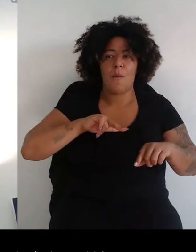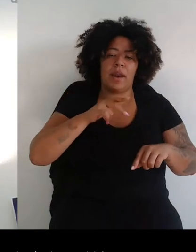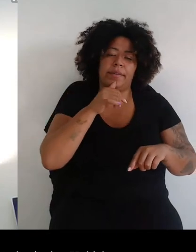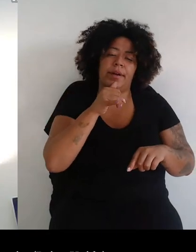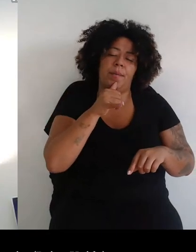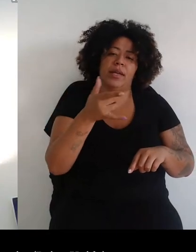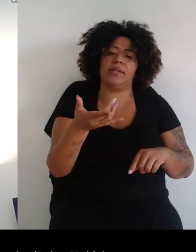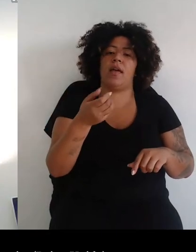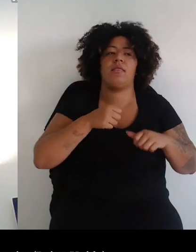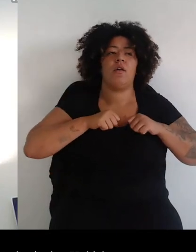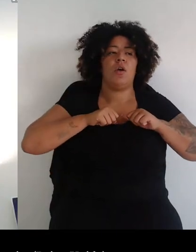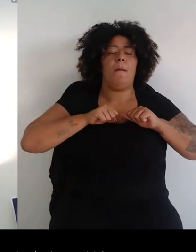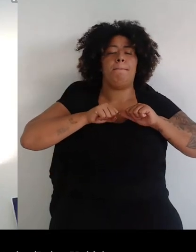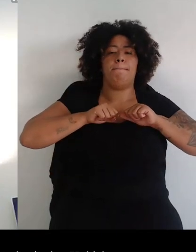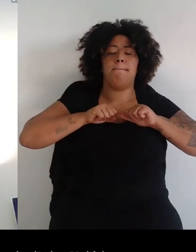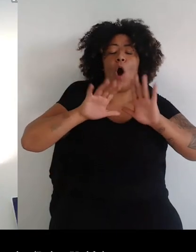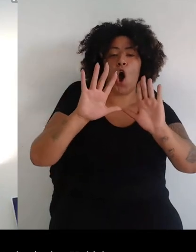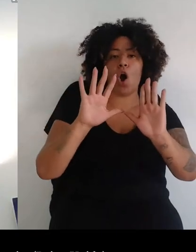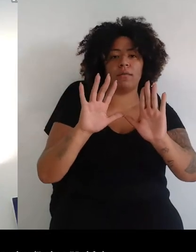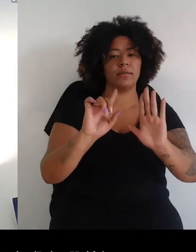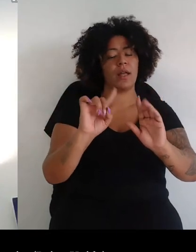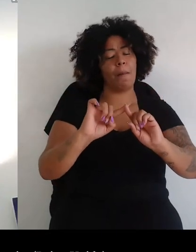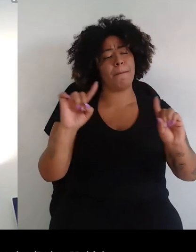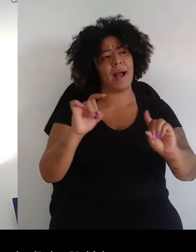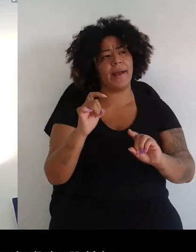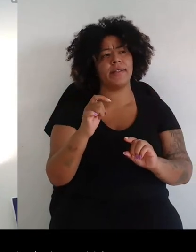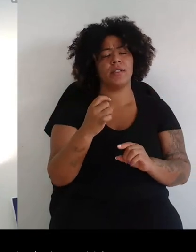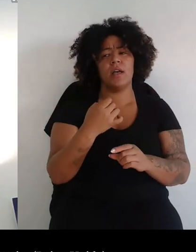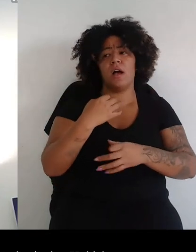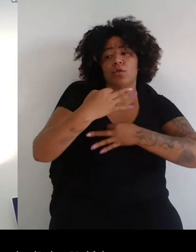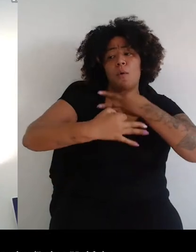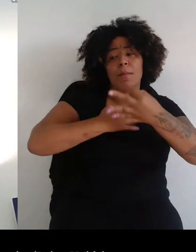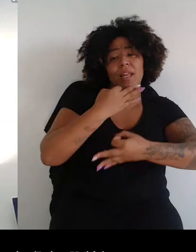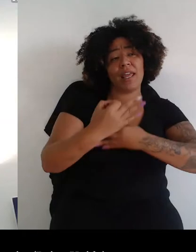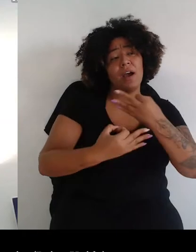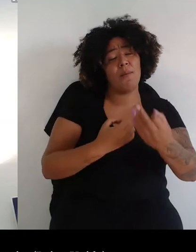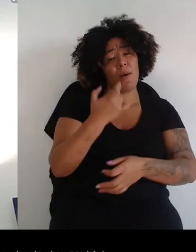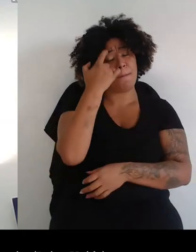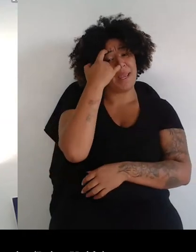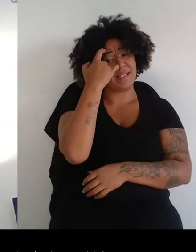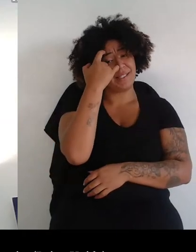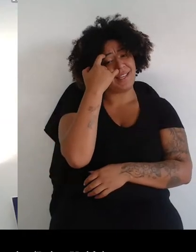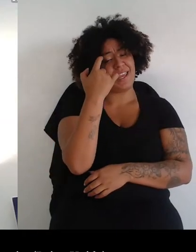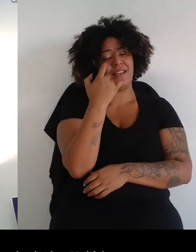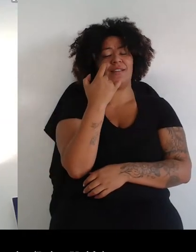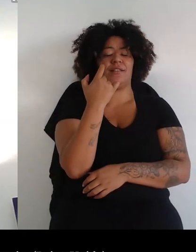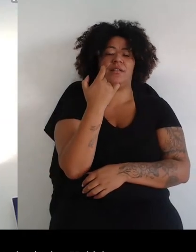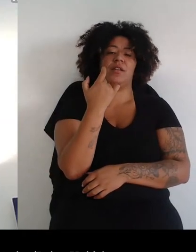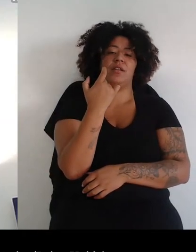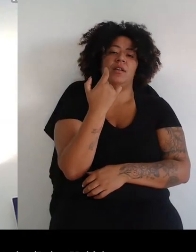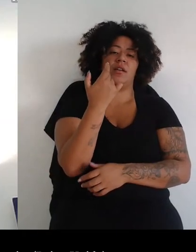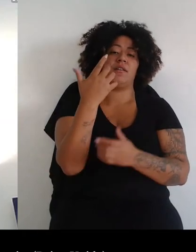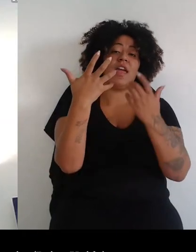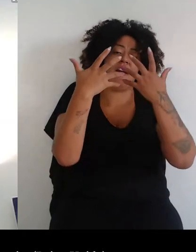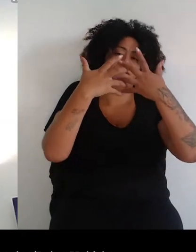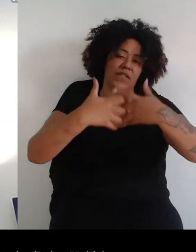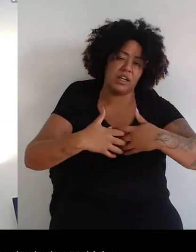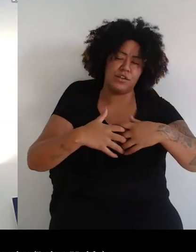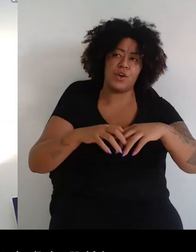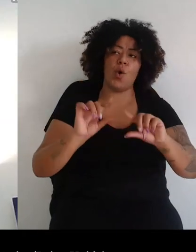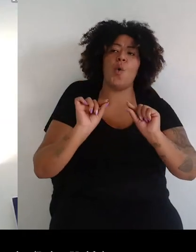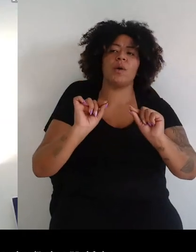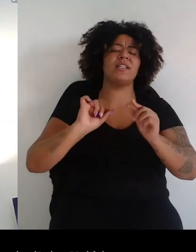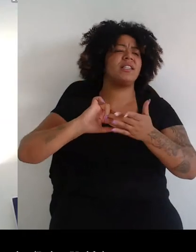esses comentários me fizeram pensar em algo interessante um pouco do que essa corda bamba na qual as pessoas